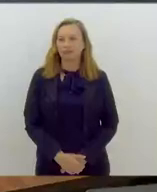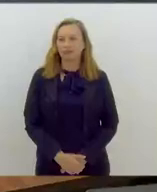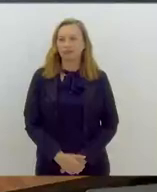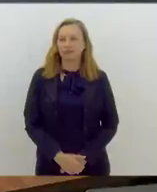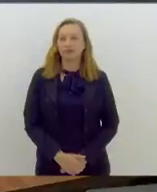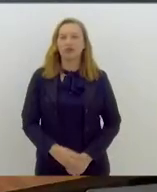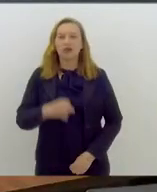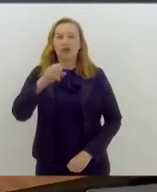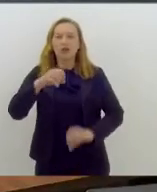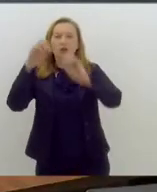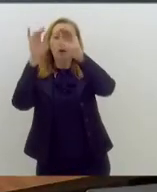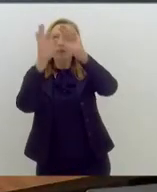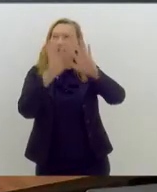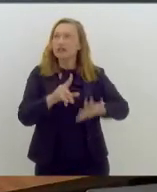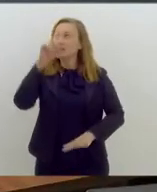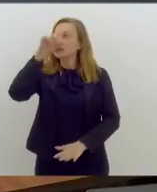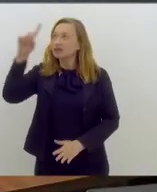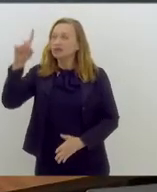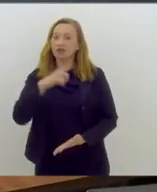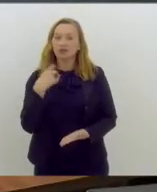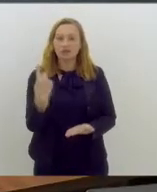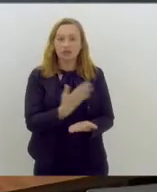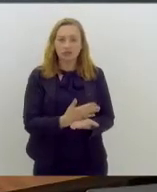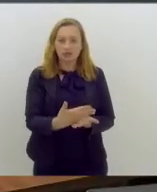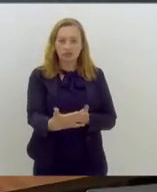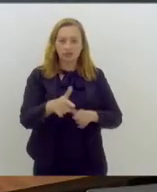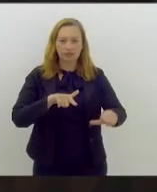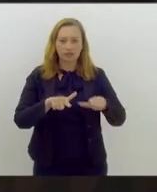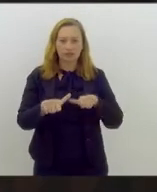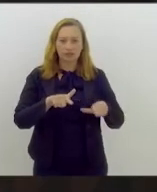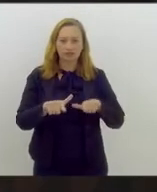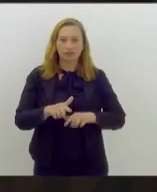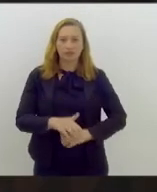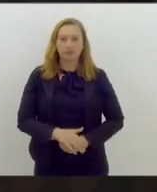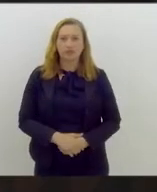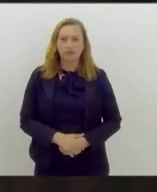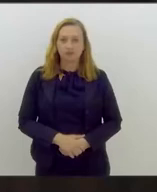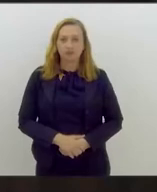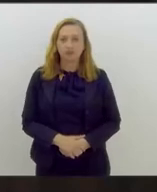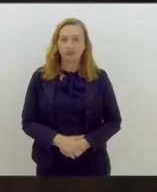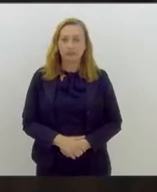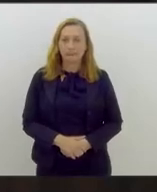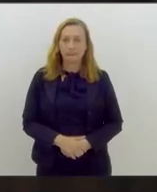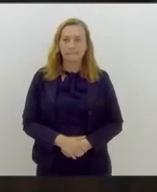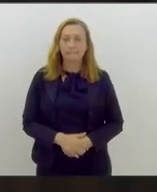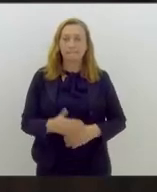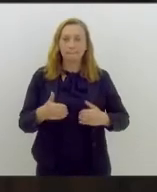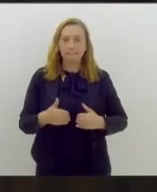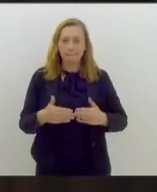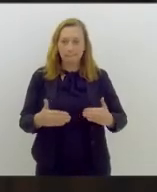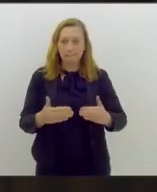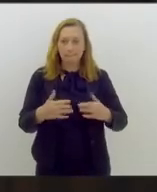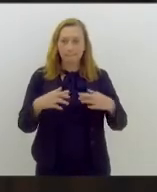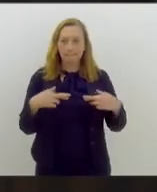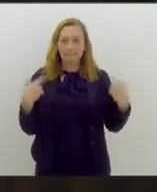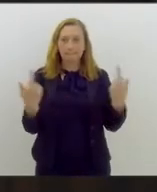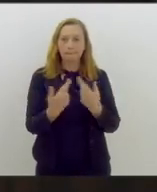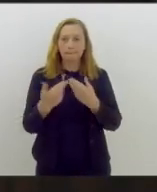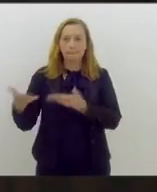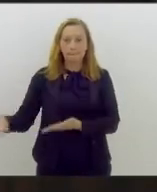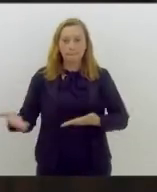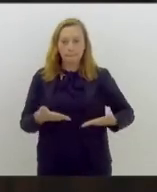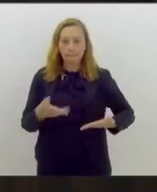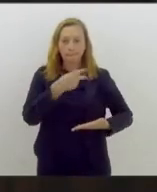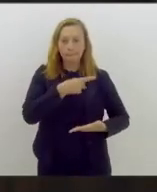havendo o número legal e sobre a proteção de Deus iniciamos o nosso trabalho está aberta a sessão a presidência convida